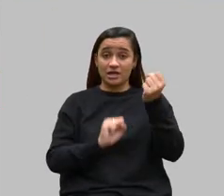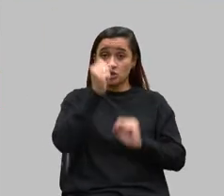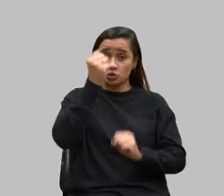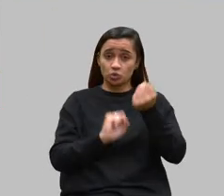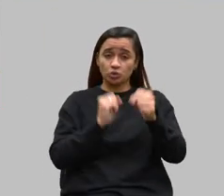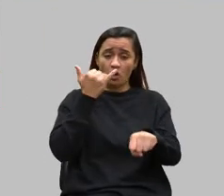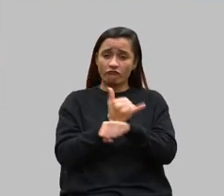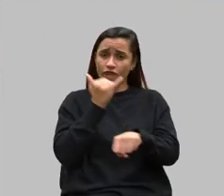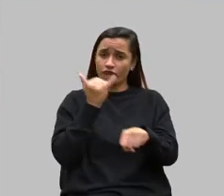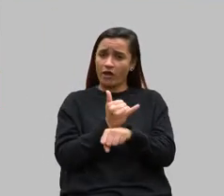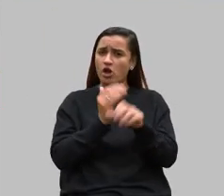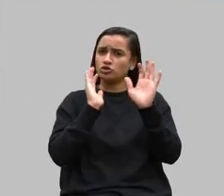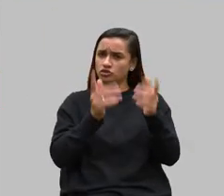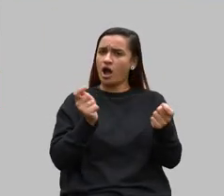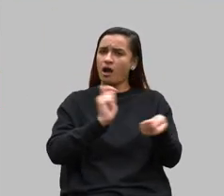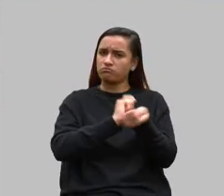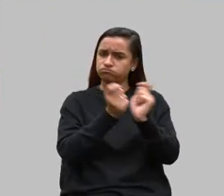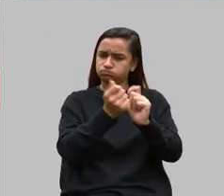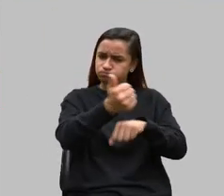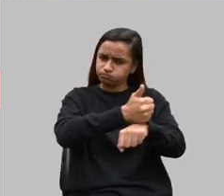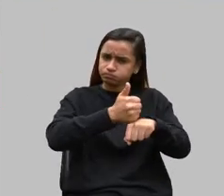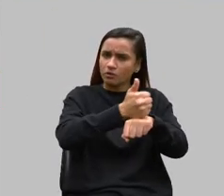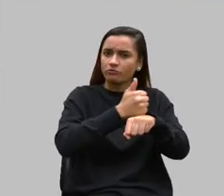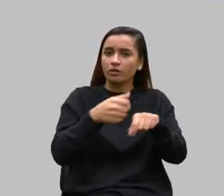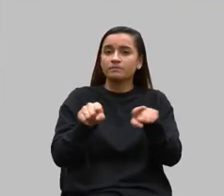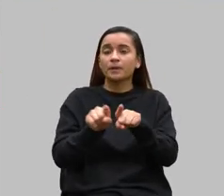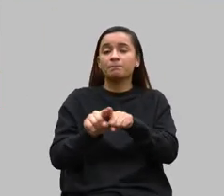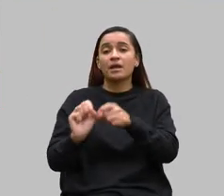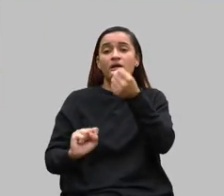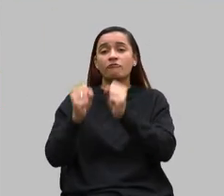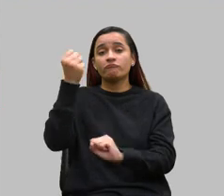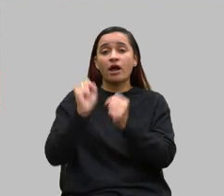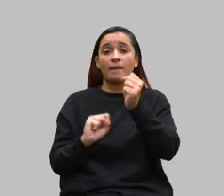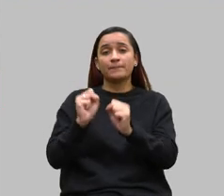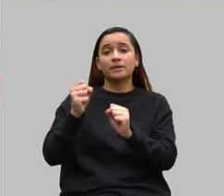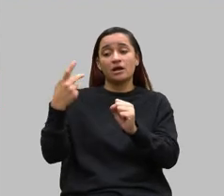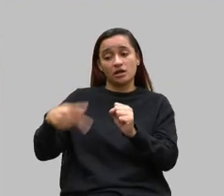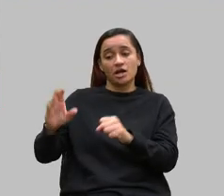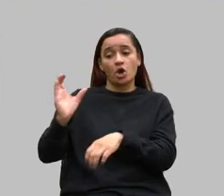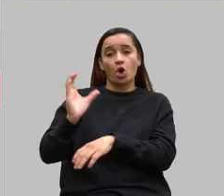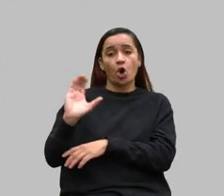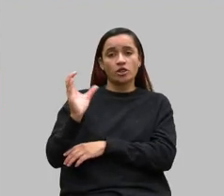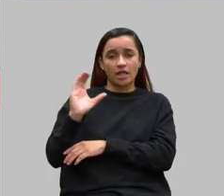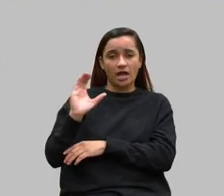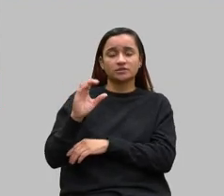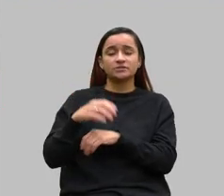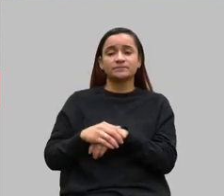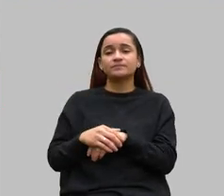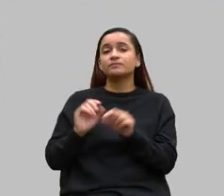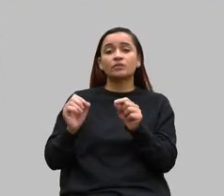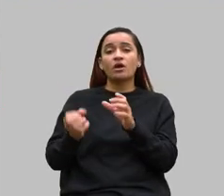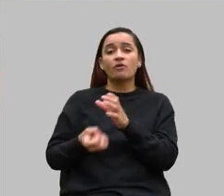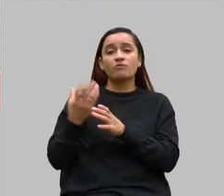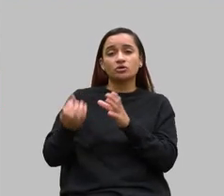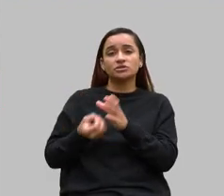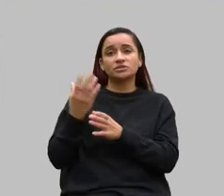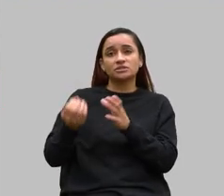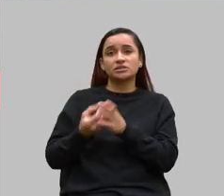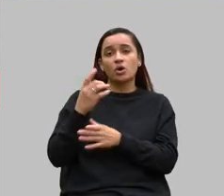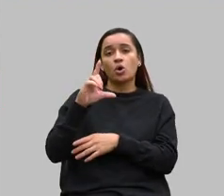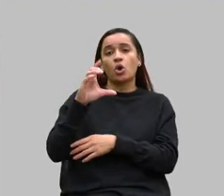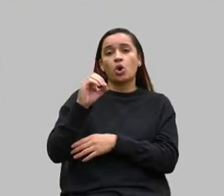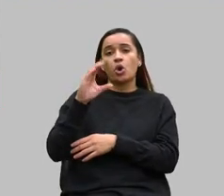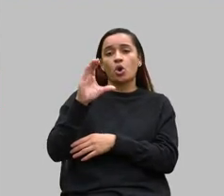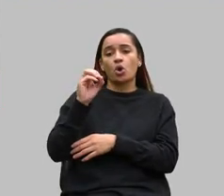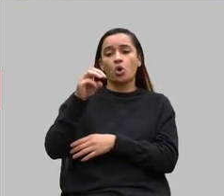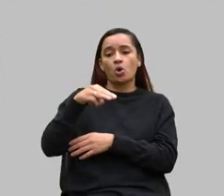temos a única fábrica de locomotivas do Brasil instaladas aqui em Contagem inclusive com fabricação de locomotivas elétricas